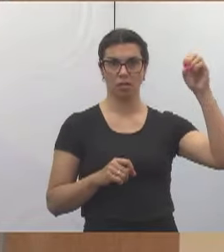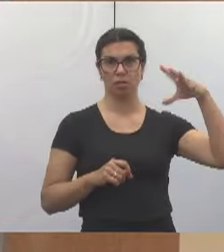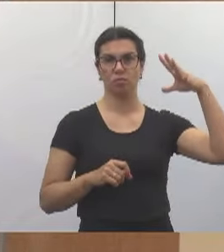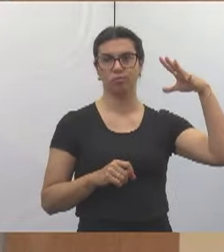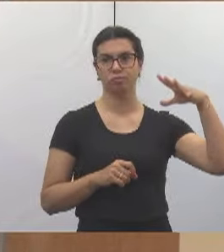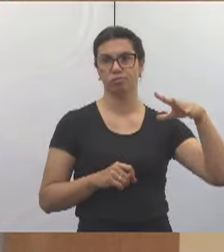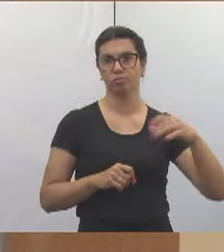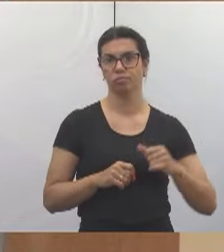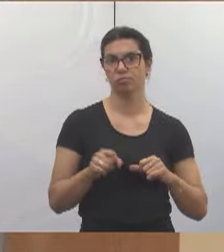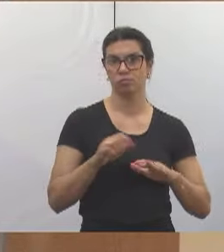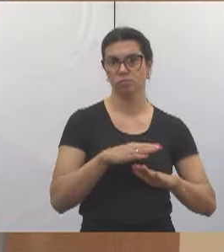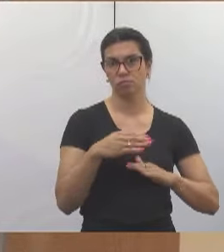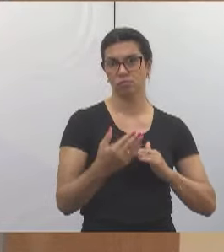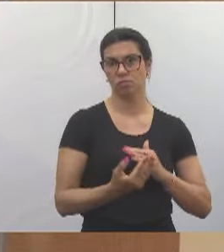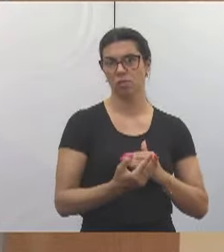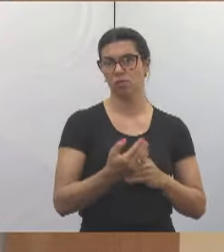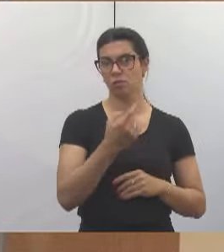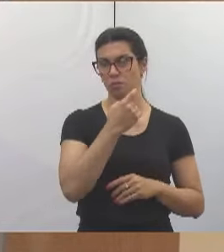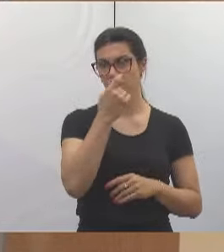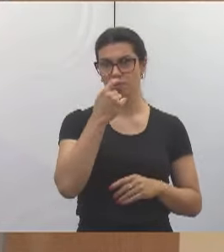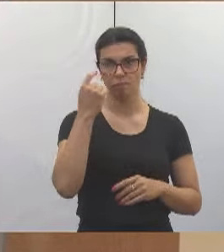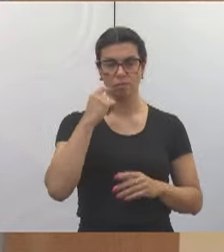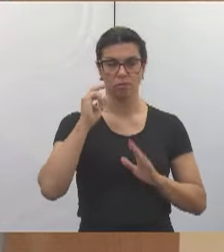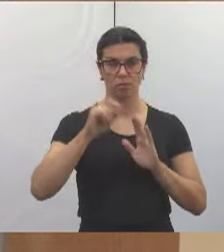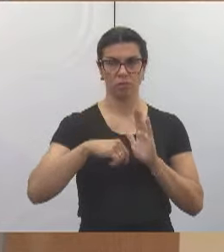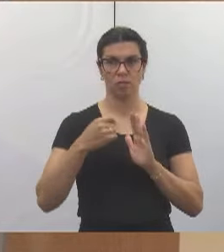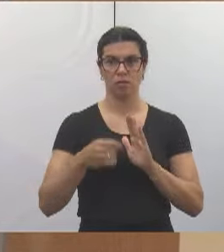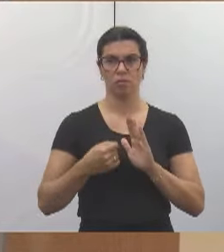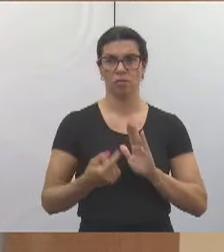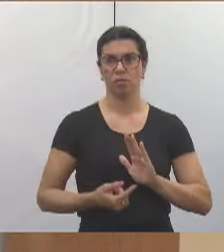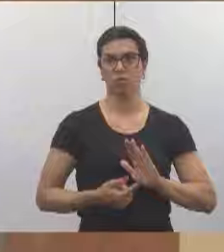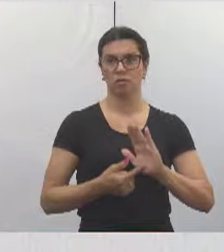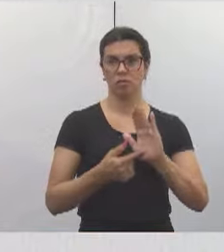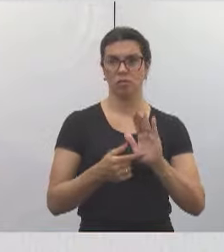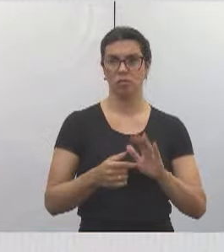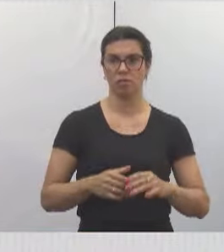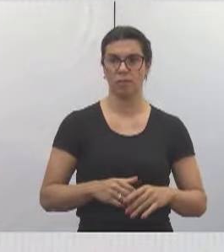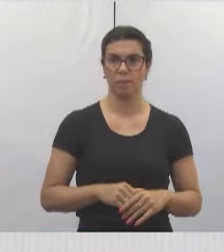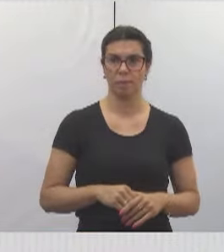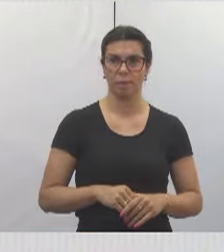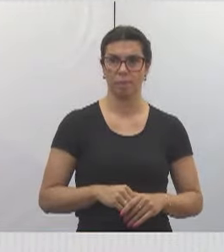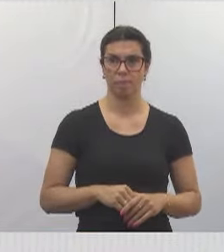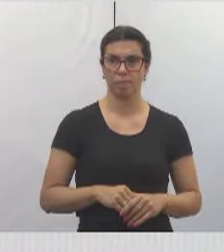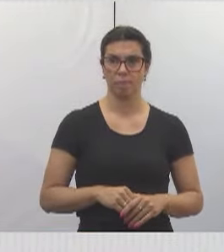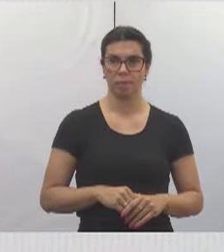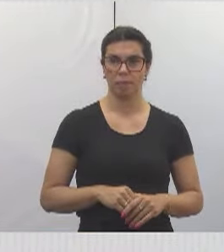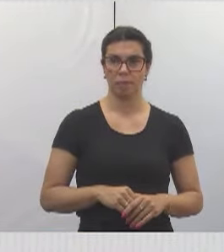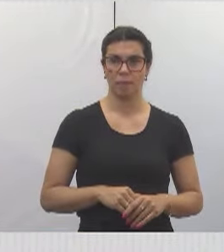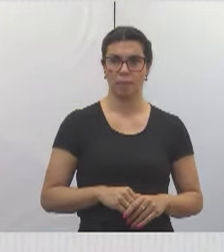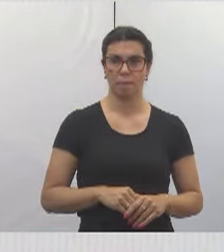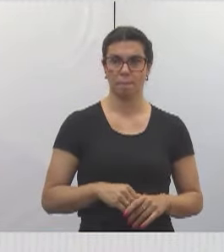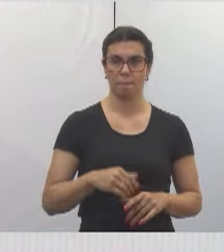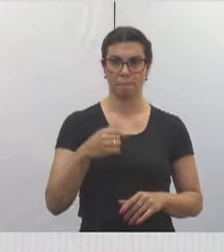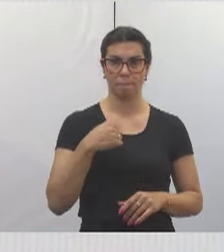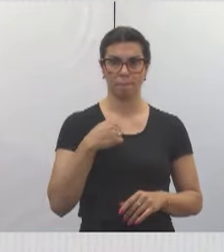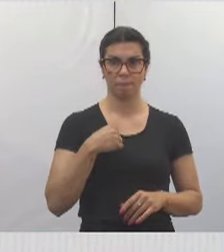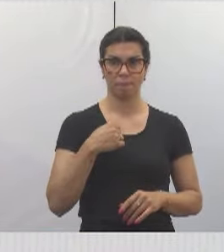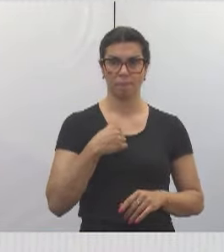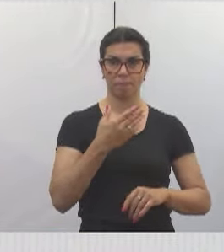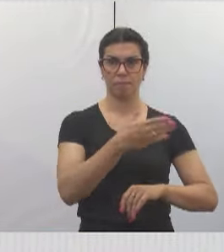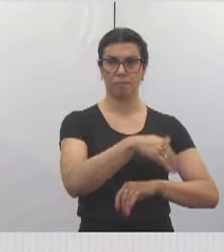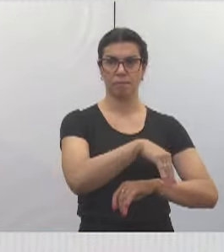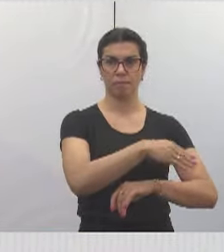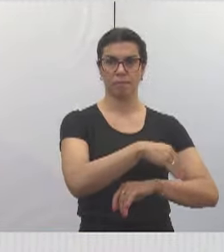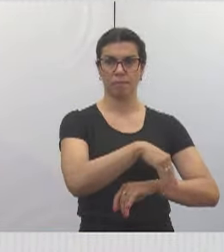Lua. Por favor, coloque o vídeo para mim, da iluminação. Estou aqui na Avenida